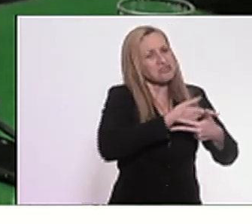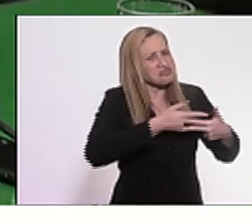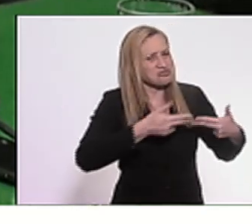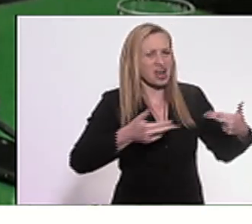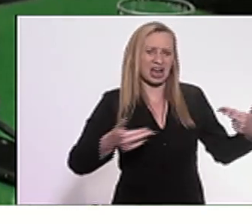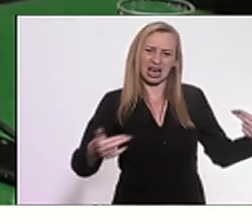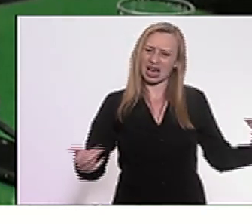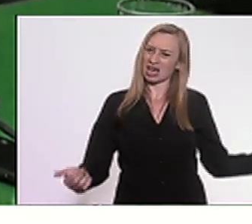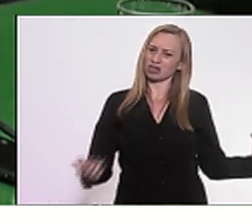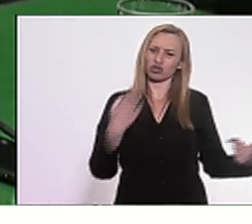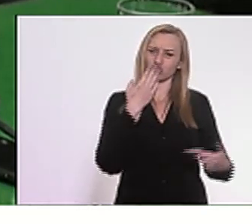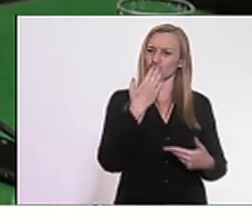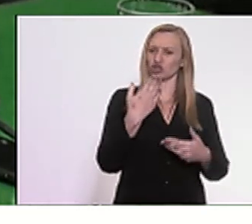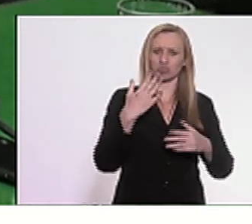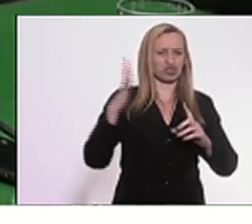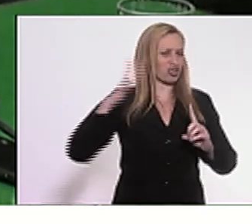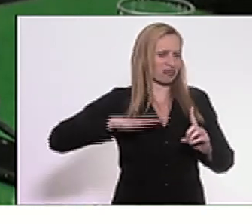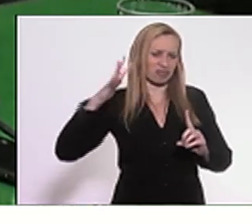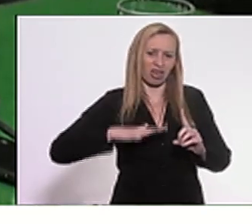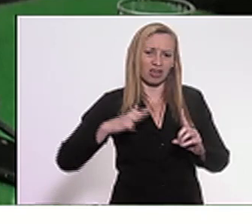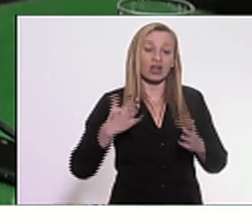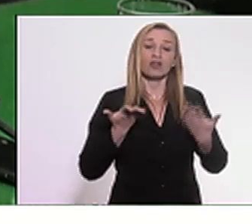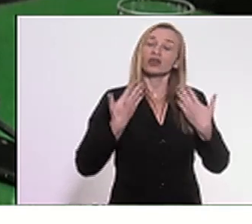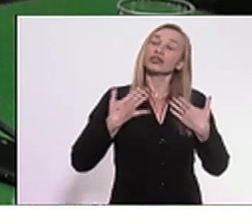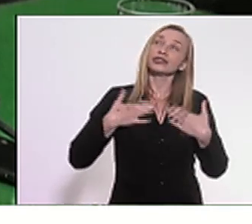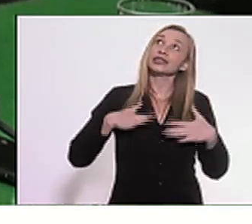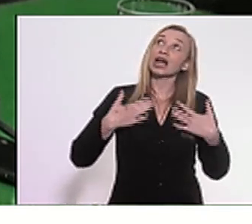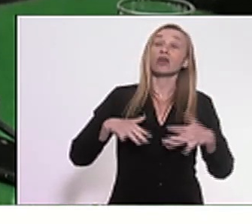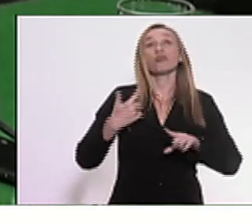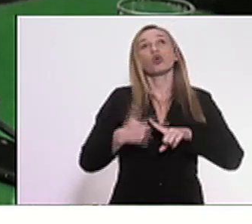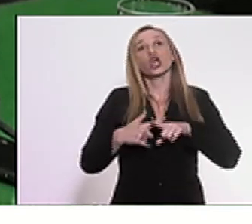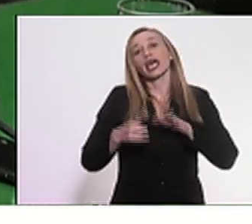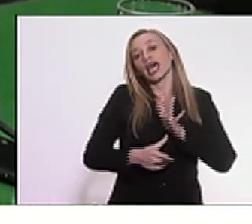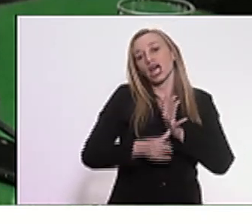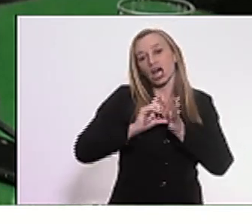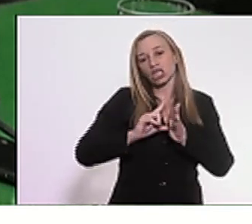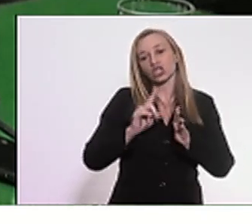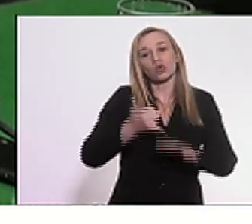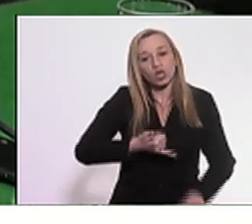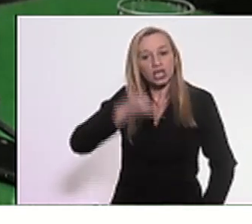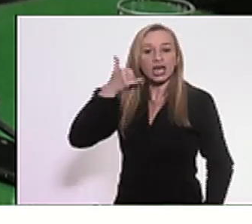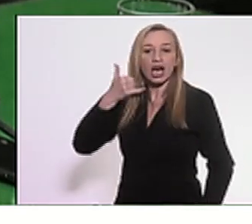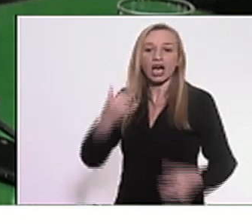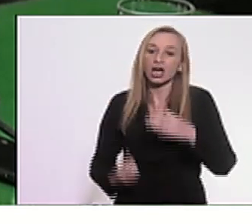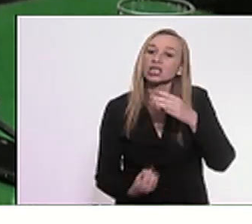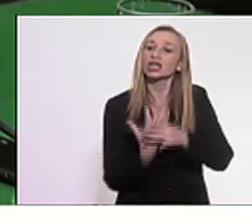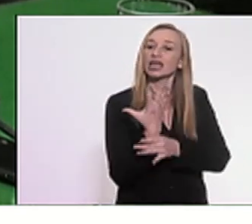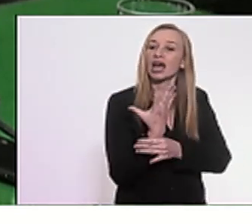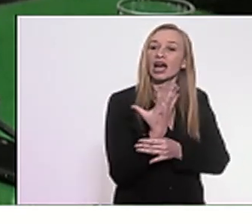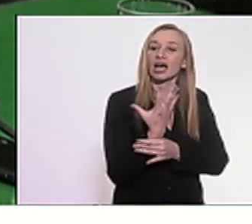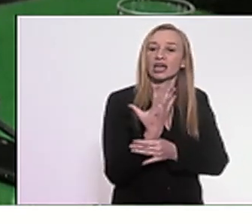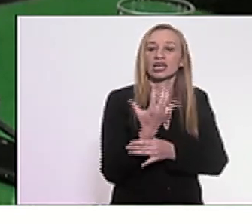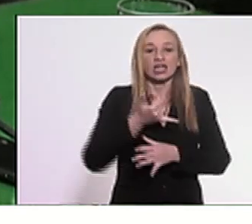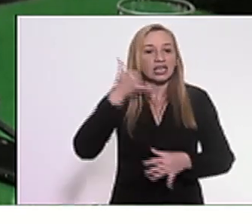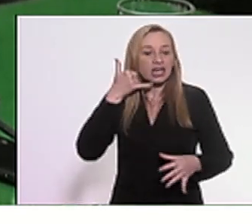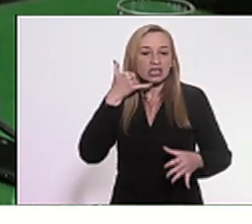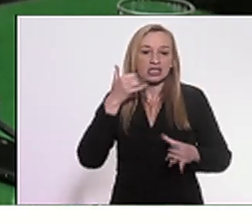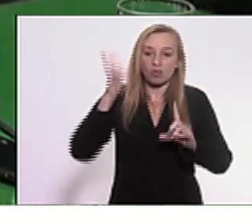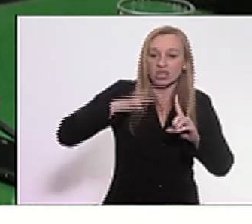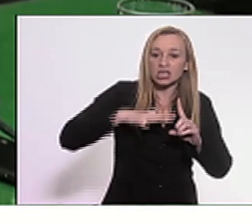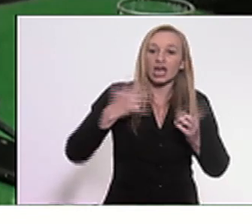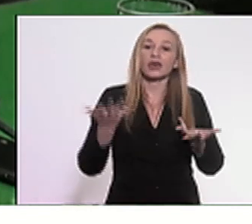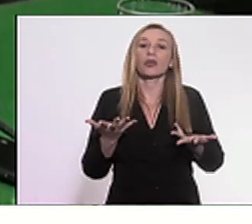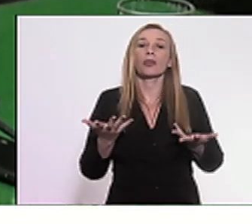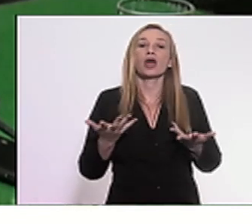assédio. Então, assim, eu fico muito à vontade, até porque antes de eu criar esse Disque Assédio, eu estudei bastante até onde